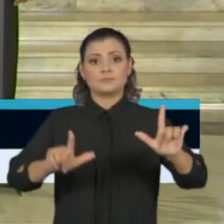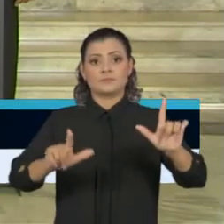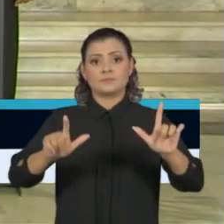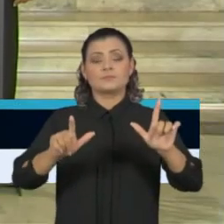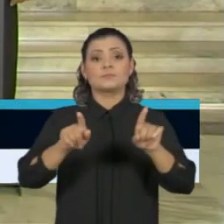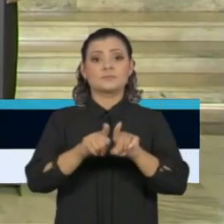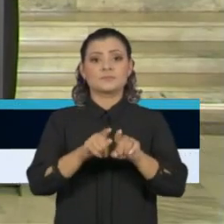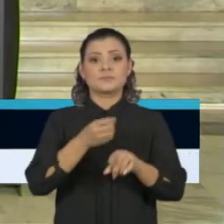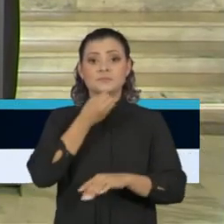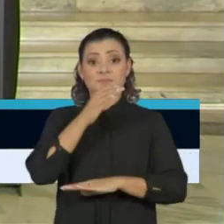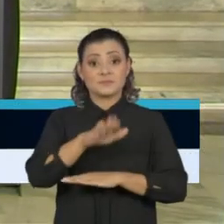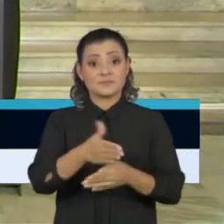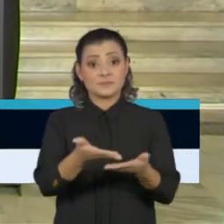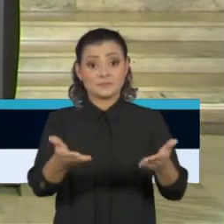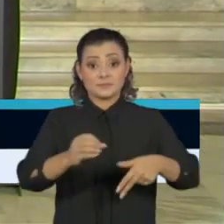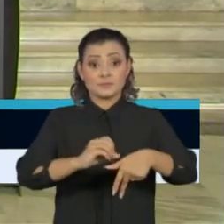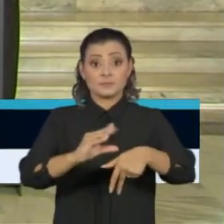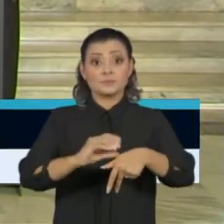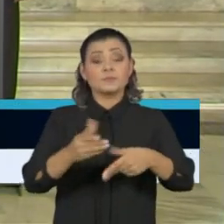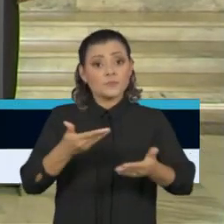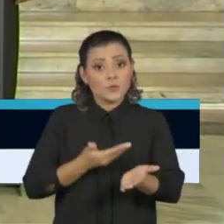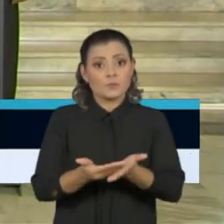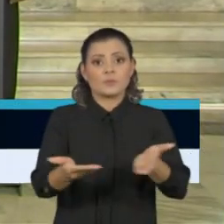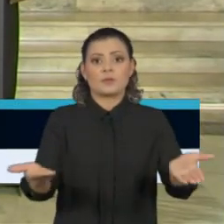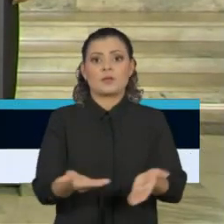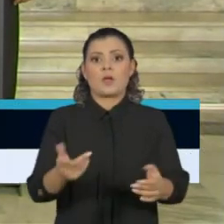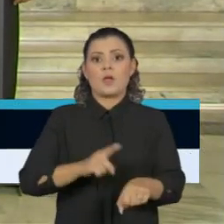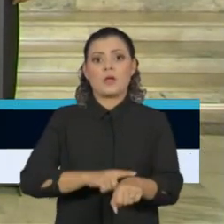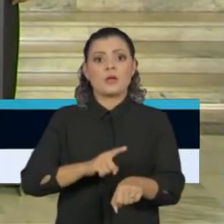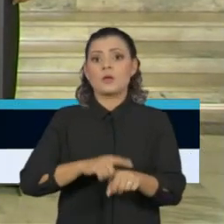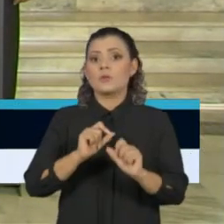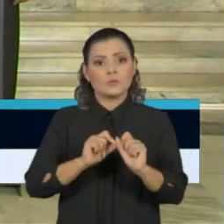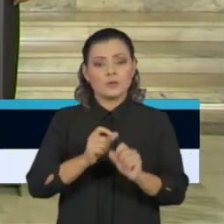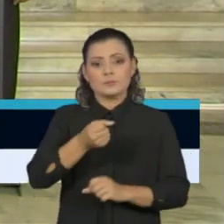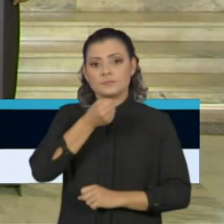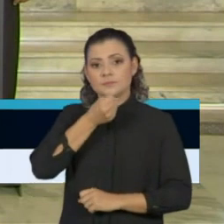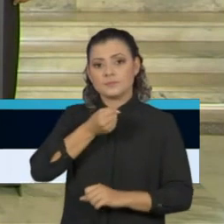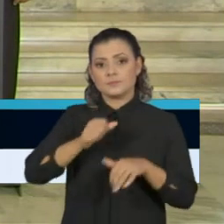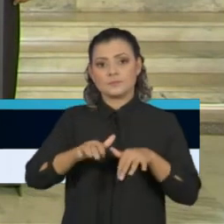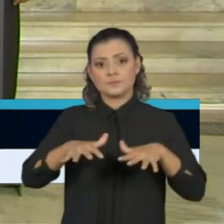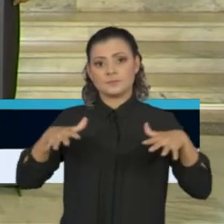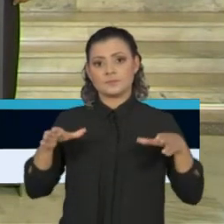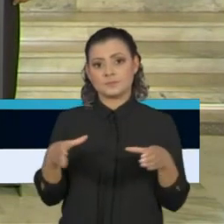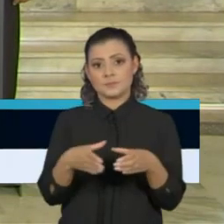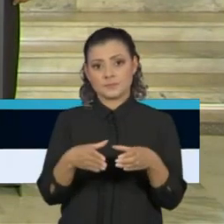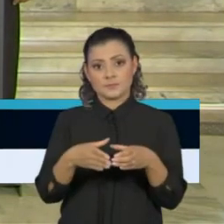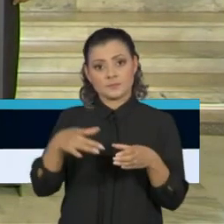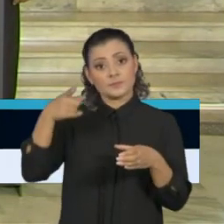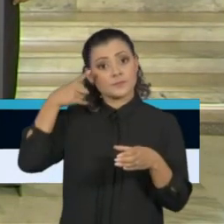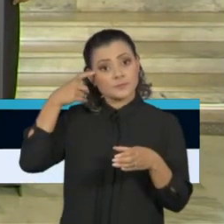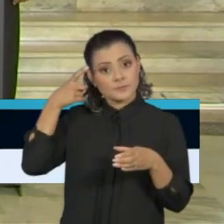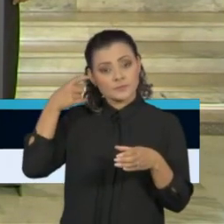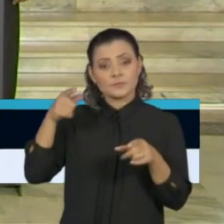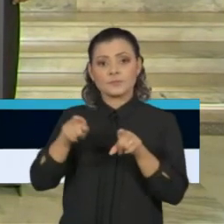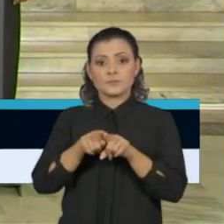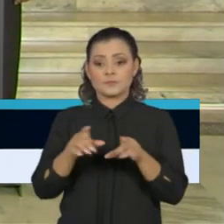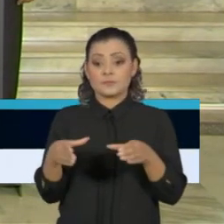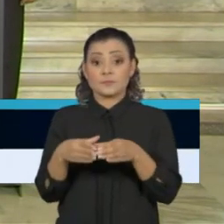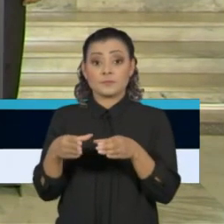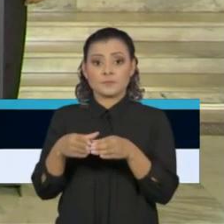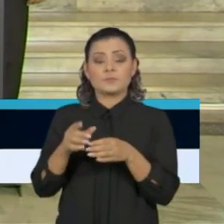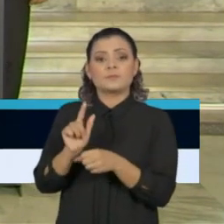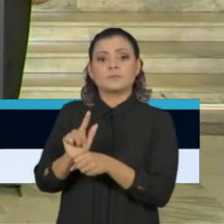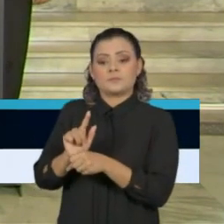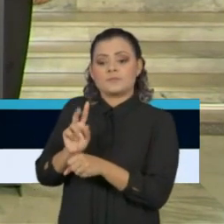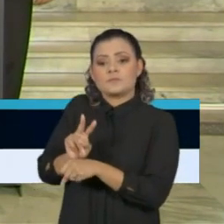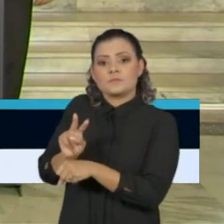Boa tarde. A TV Cultura passa a transmitir, a partir desse momento, a entrevista coletiva do governador João Dória e da equipe que